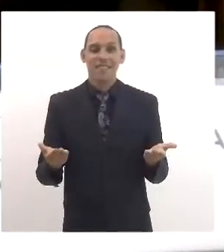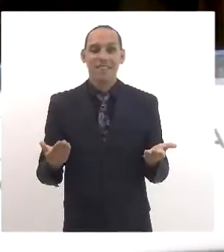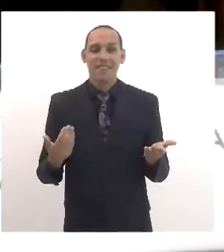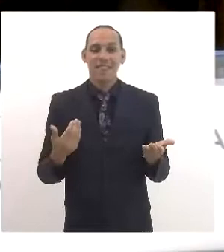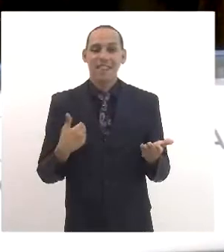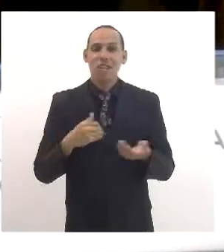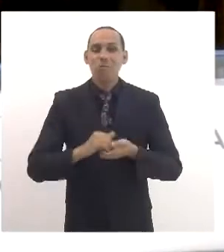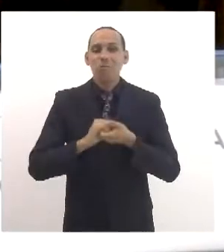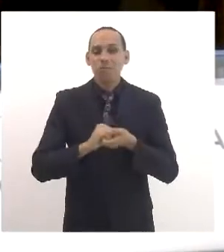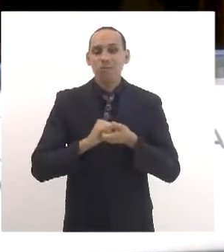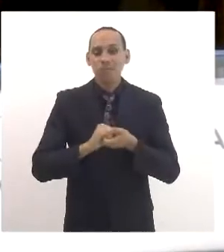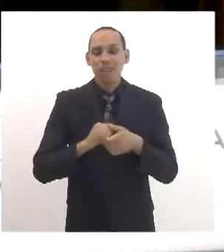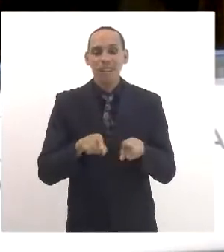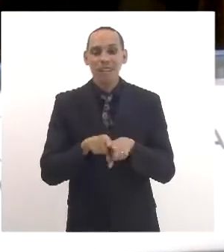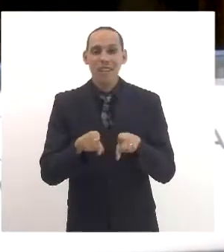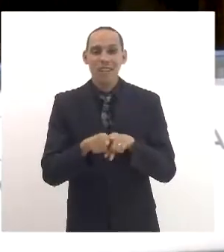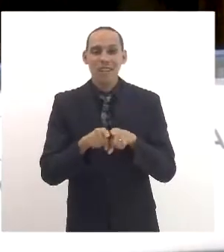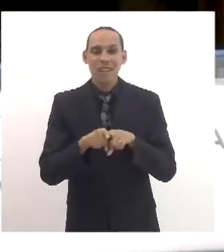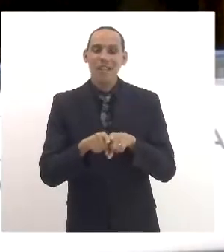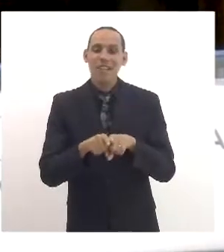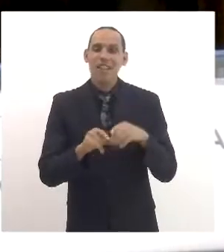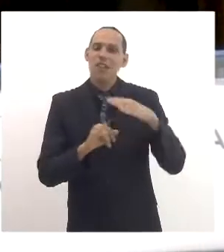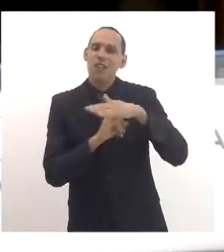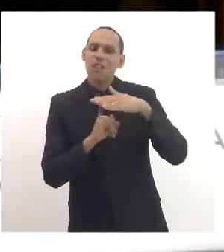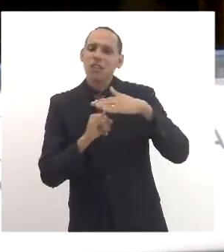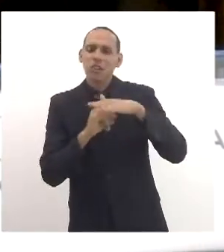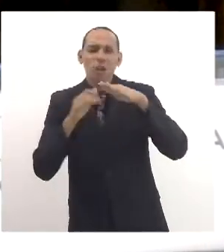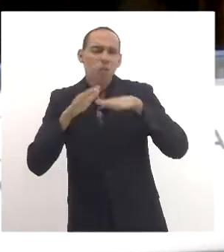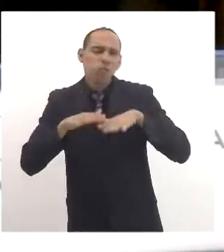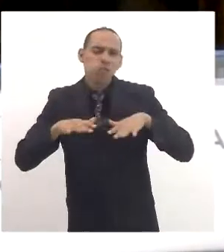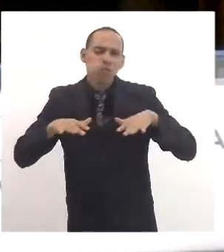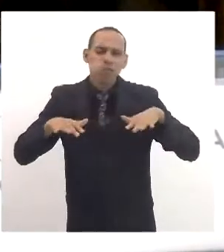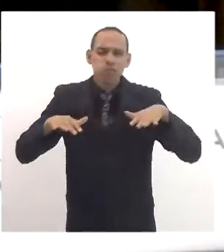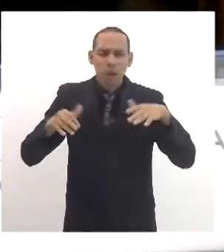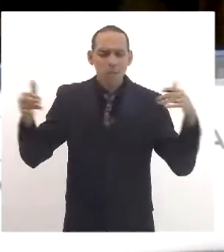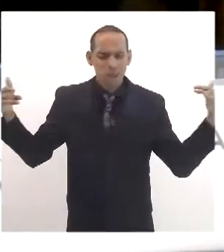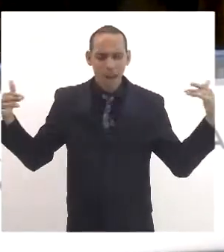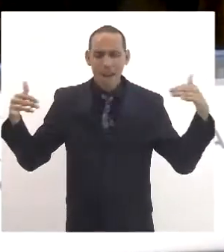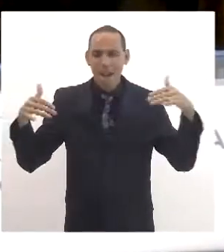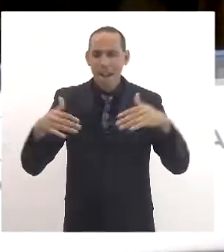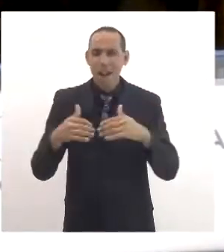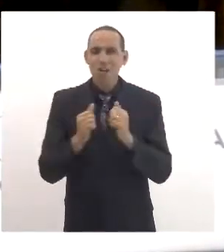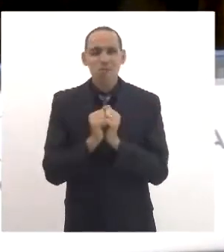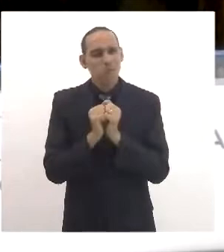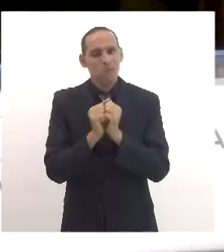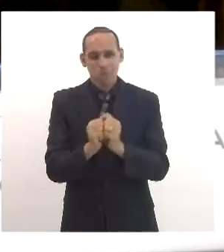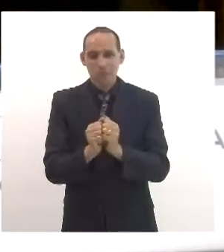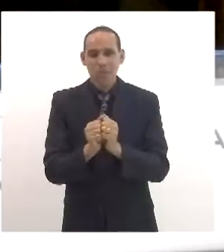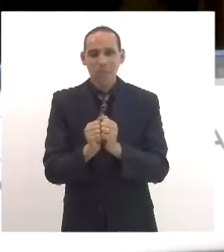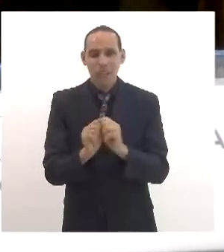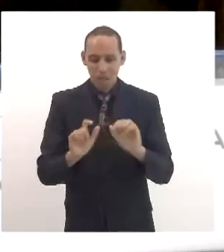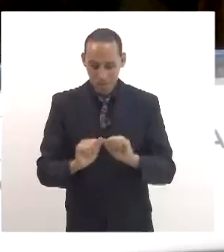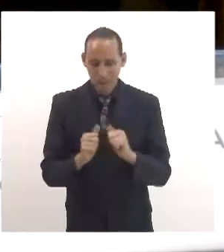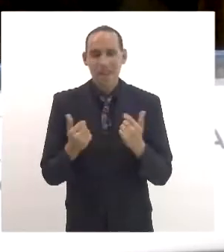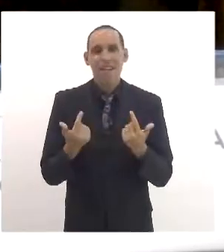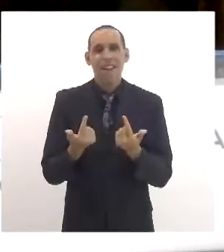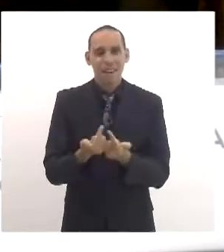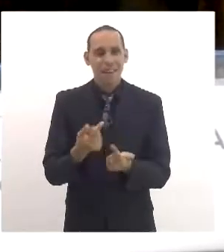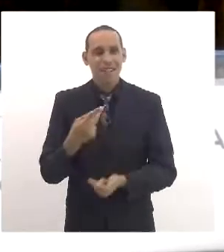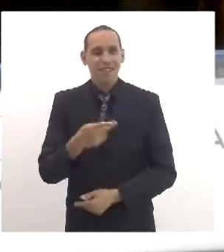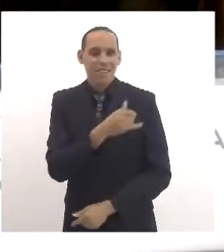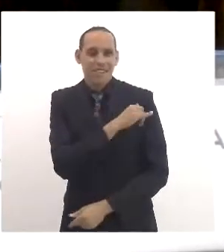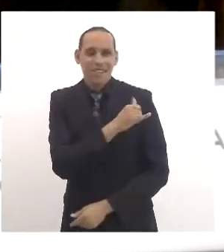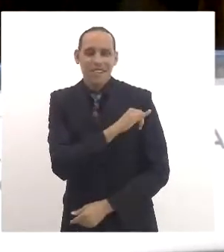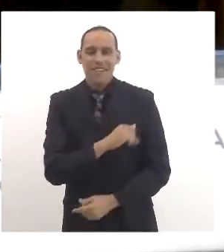esse cumprimento a todas as instituições que se irmanam aqui, junto à Assembleia Legislativa do Estado do